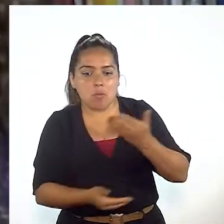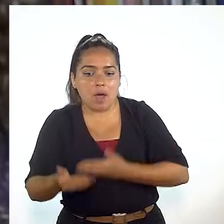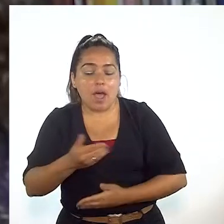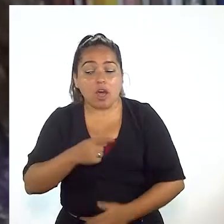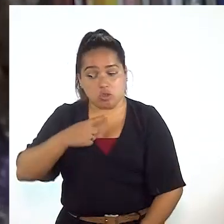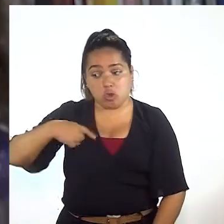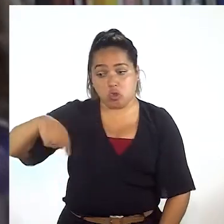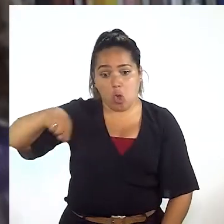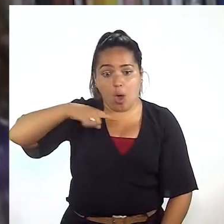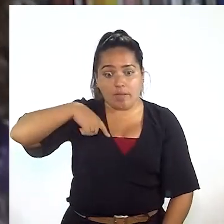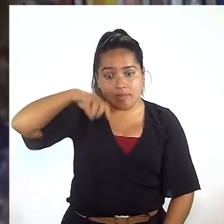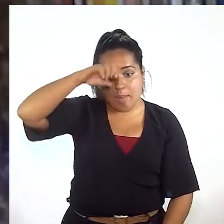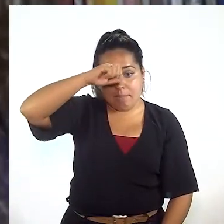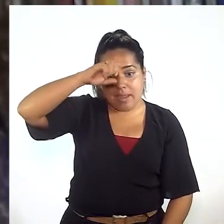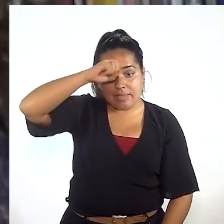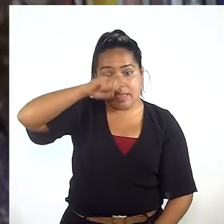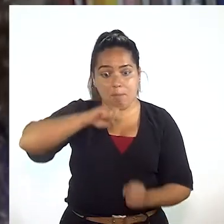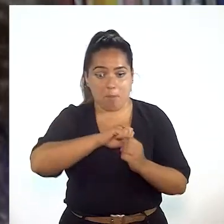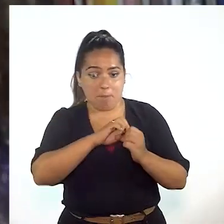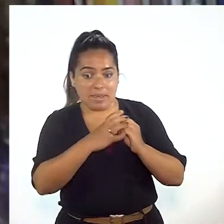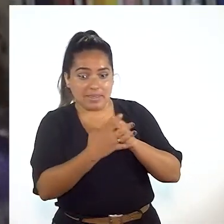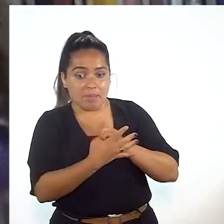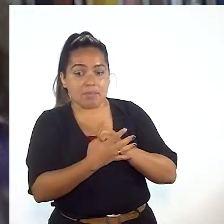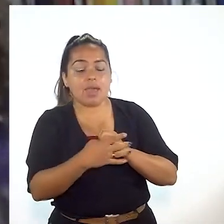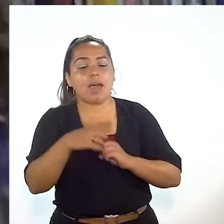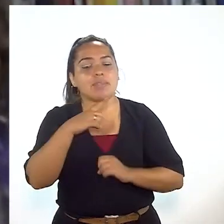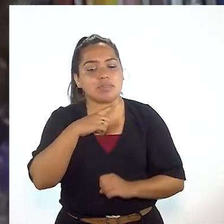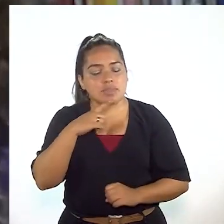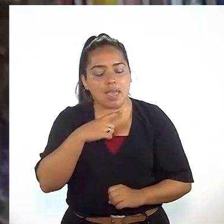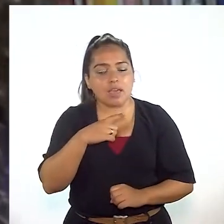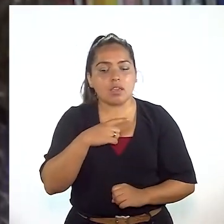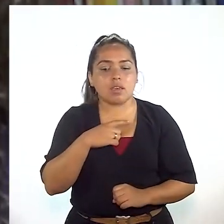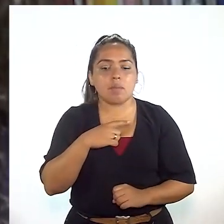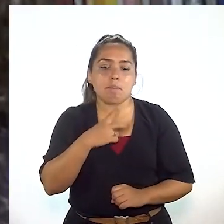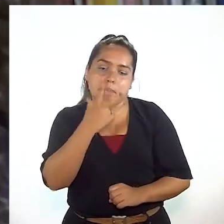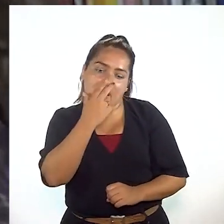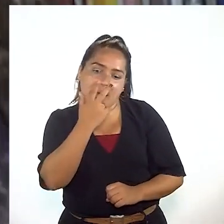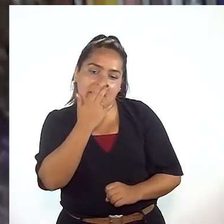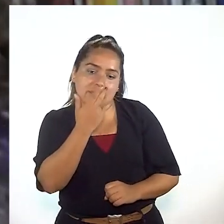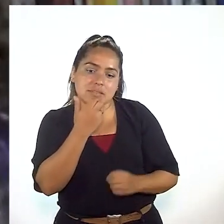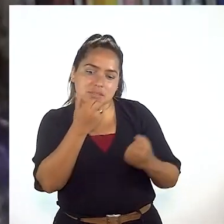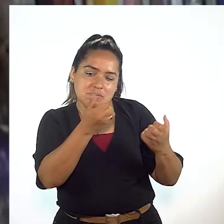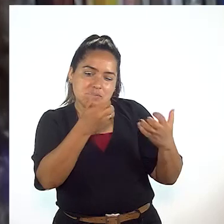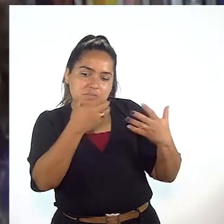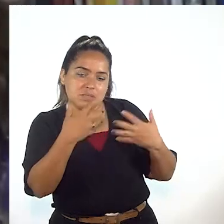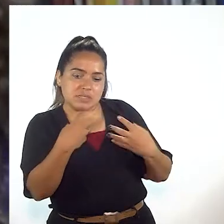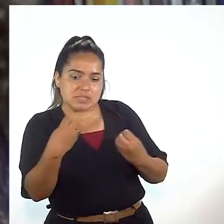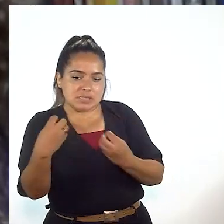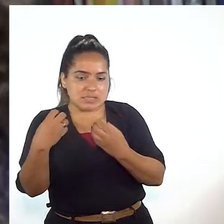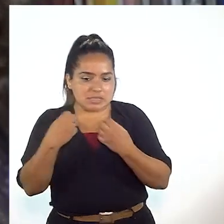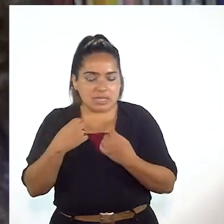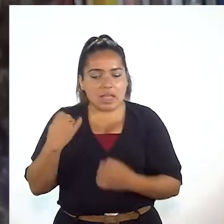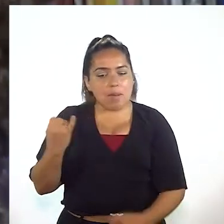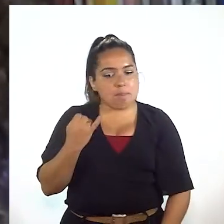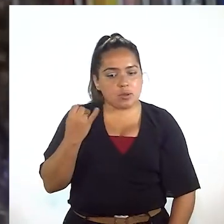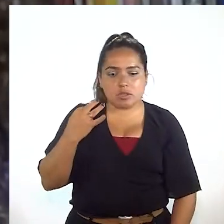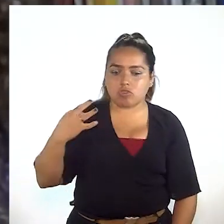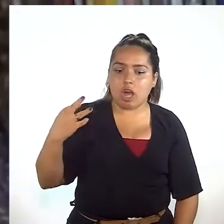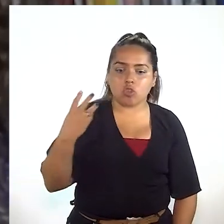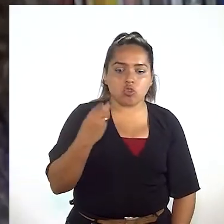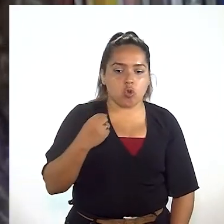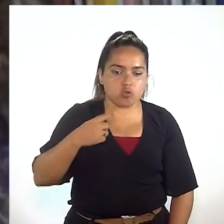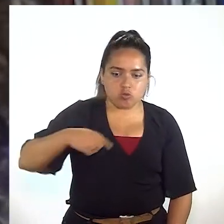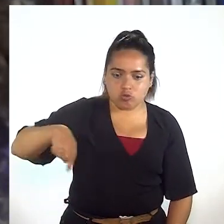poder do coletivo, no poder do colaborativo. A gente aprendeu na pandemia, e acho que isso foi uma lição muito importante para